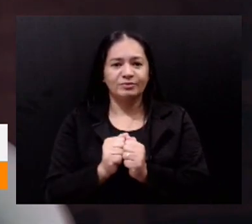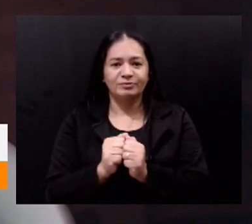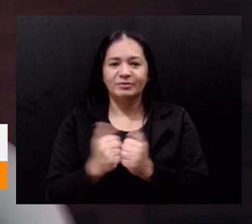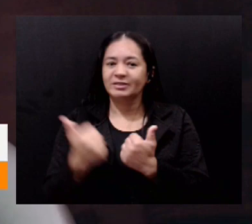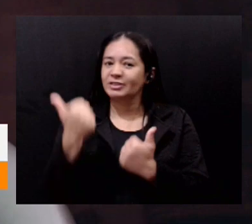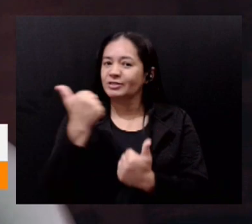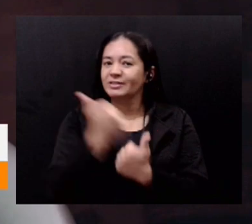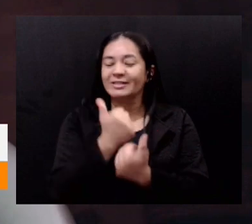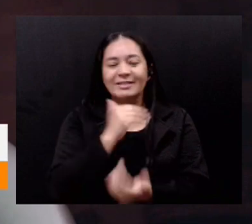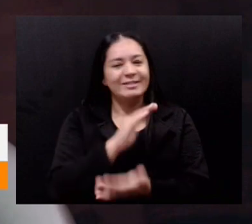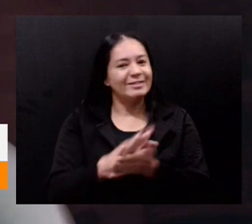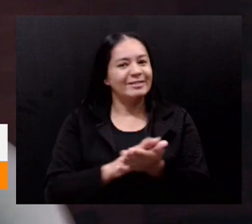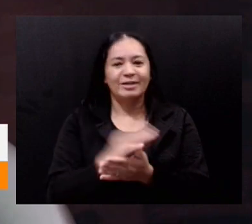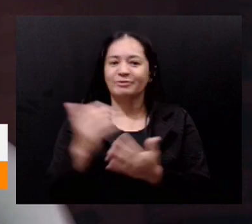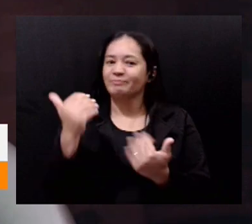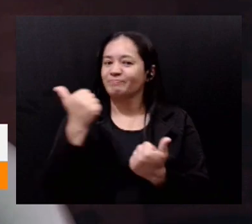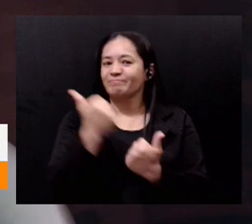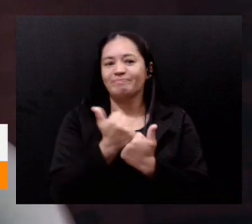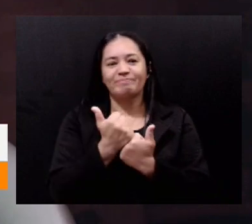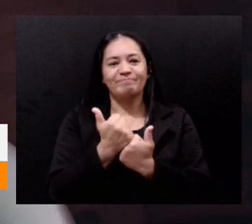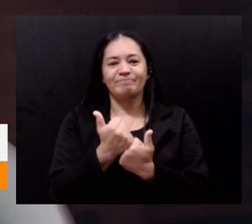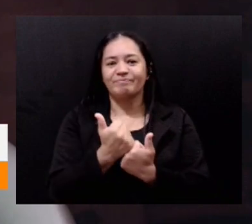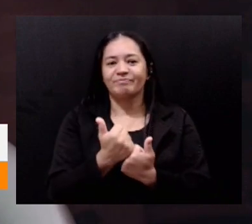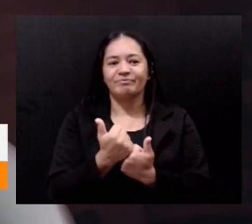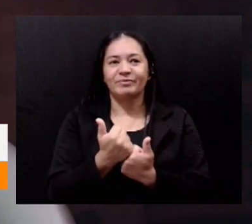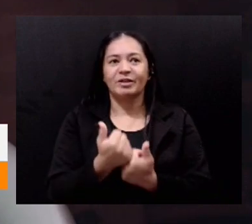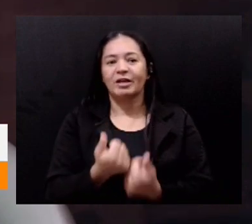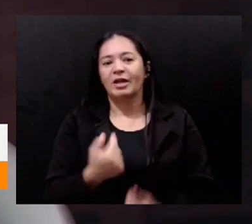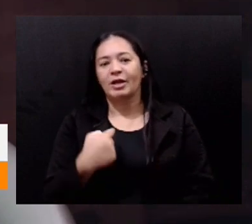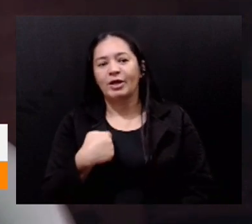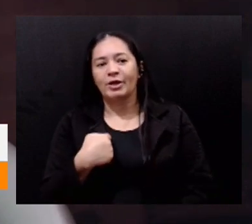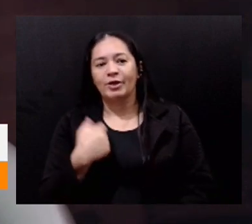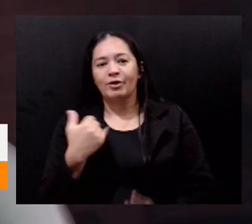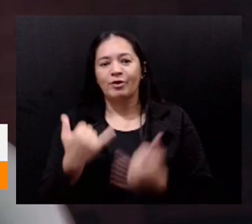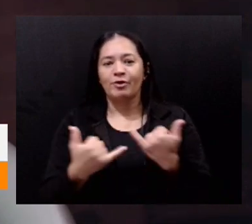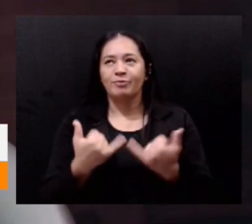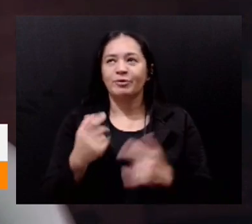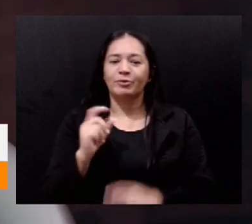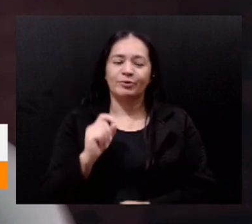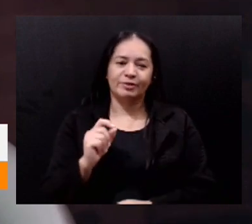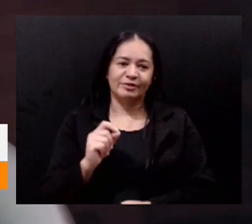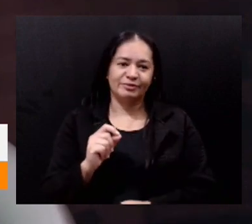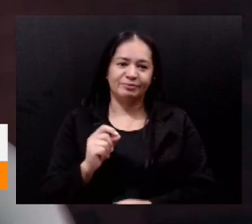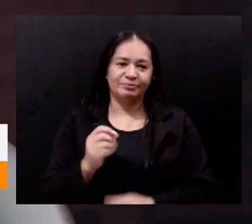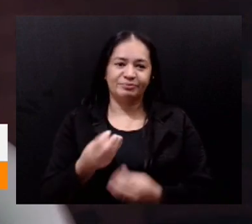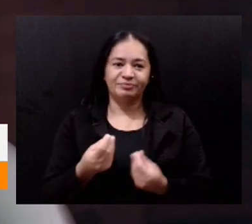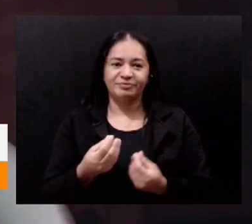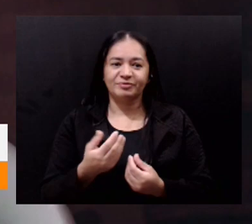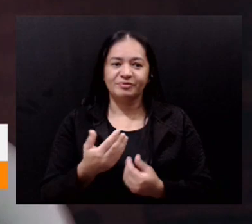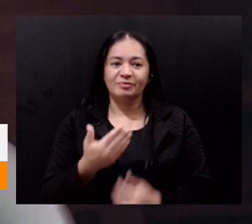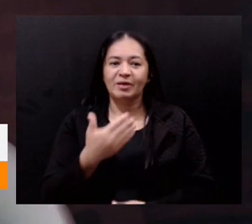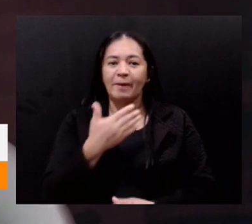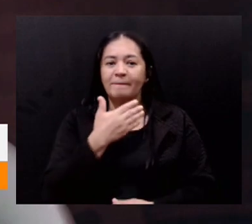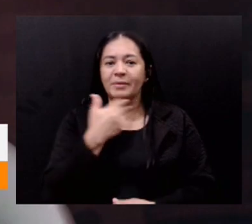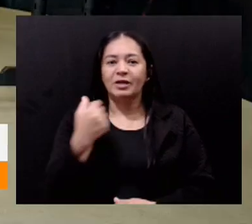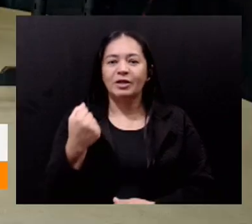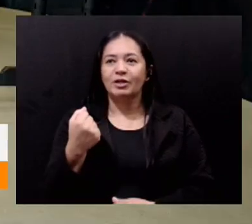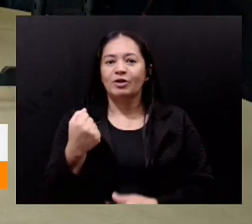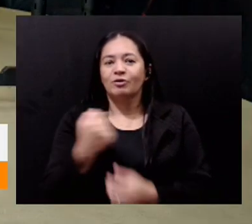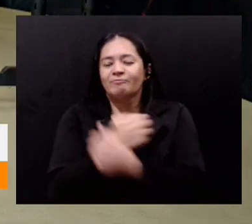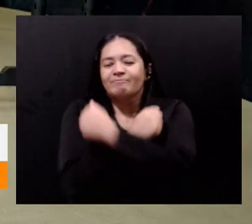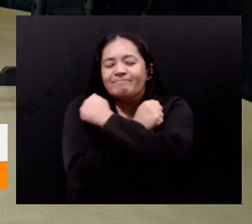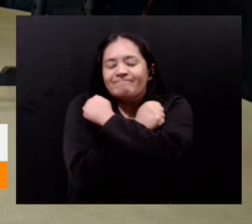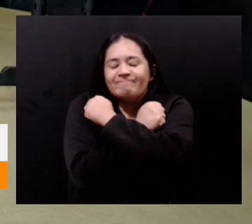ter eu brinco, eu falo que não tem melhor coisa do que um abraço de uma amiga, de um amigo, Uhum.